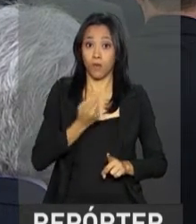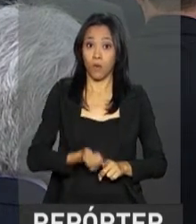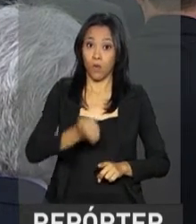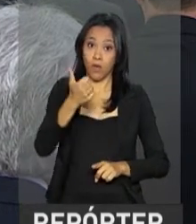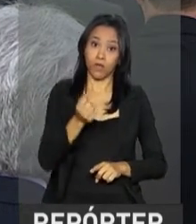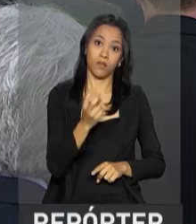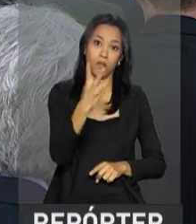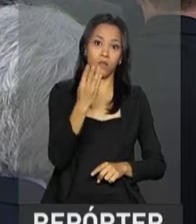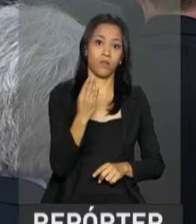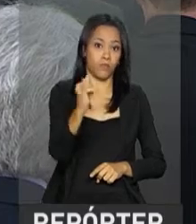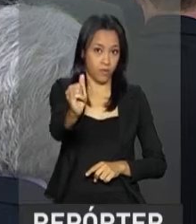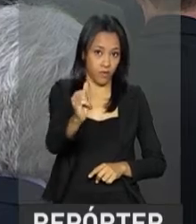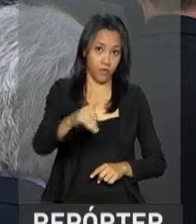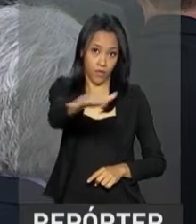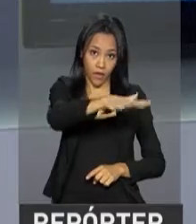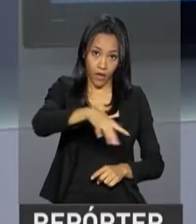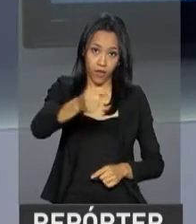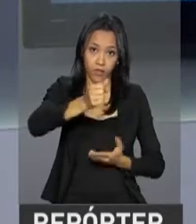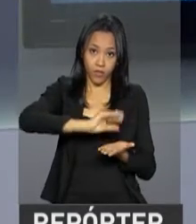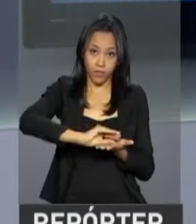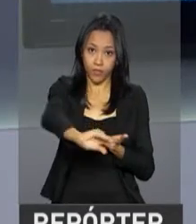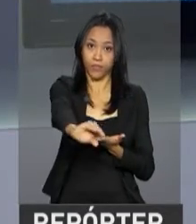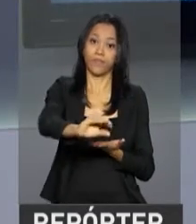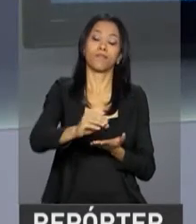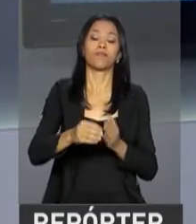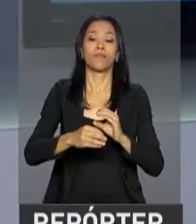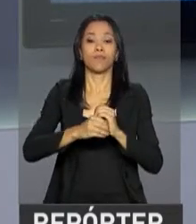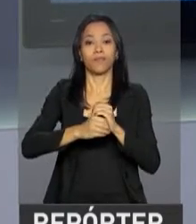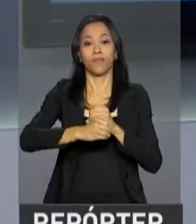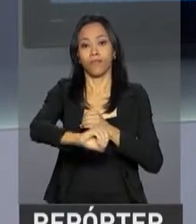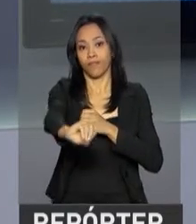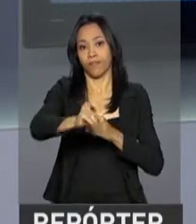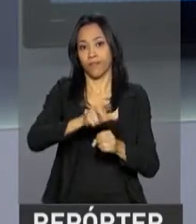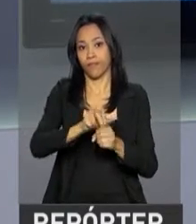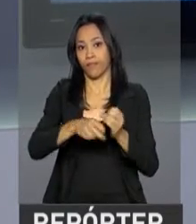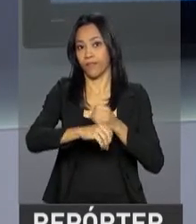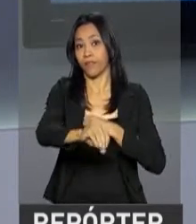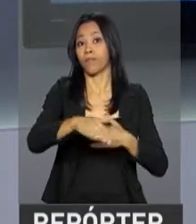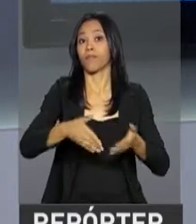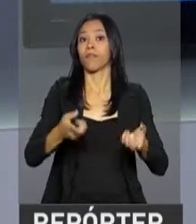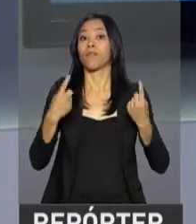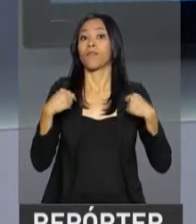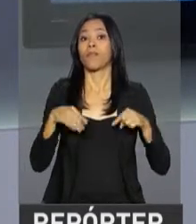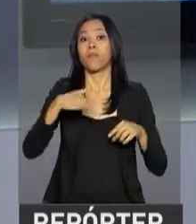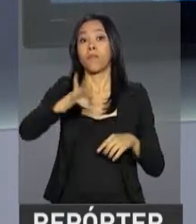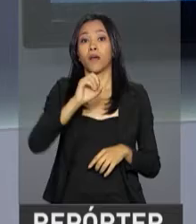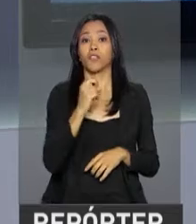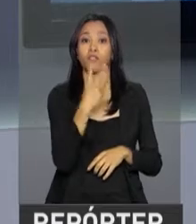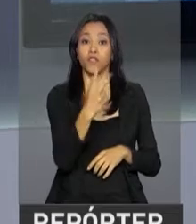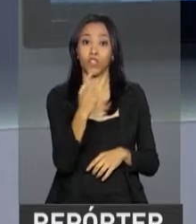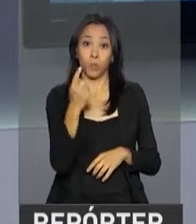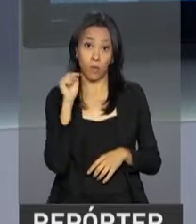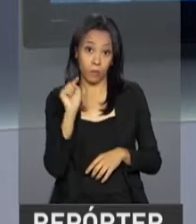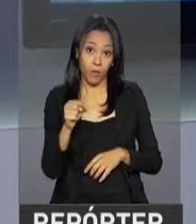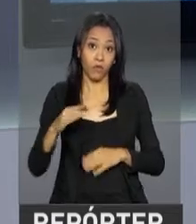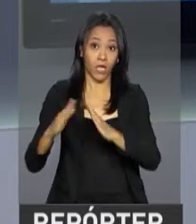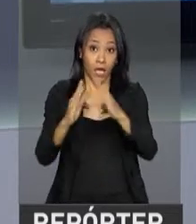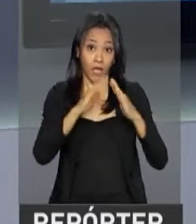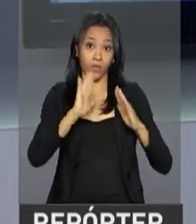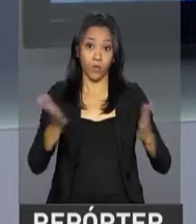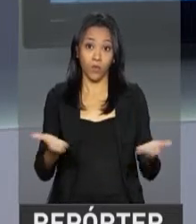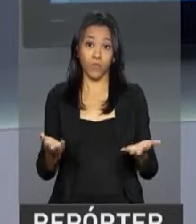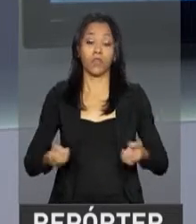reais é para saneamento mais de 21 mil unidades habitacionais estão sendo entregues hoje no